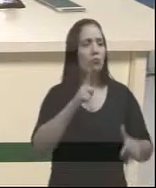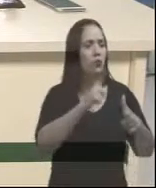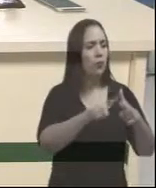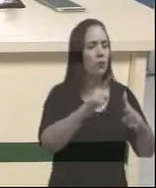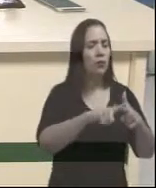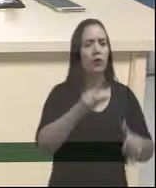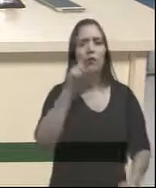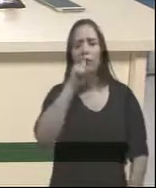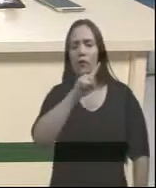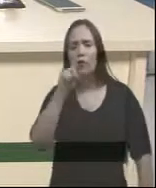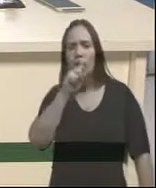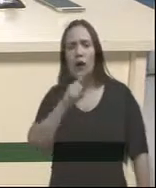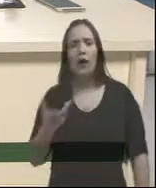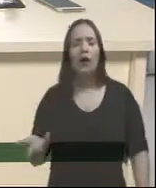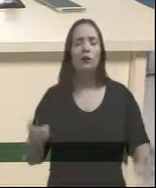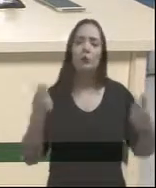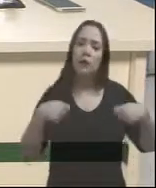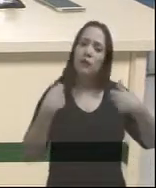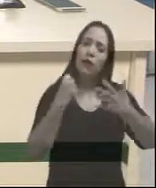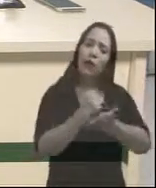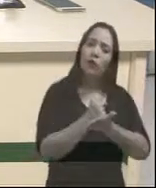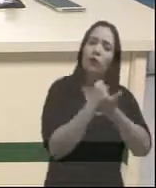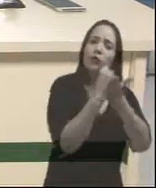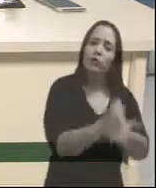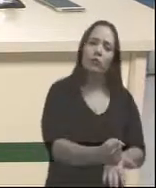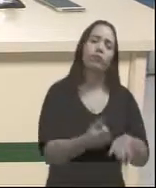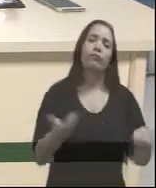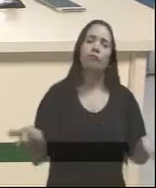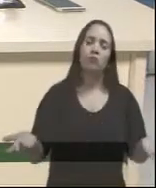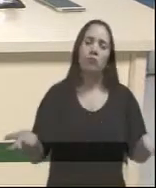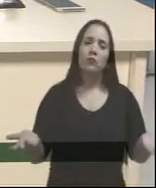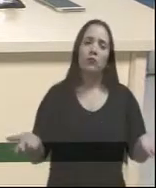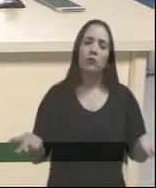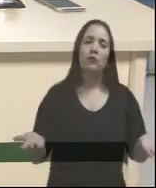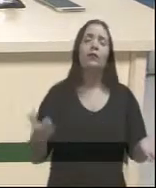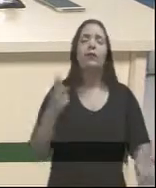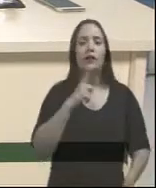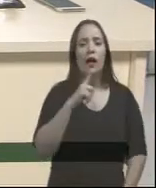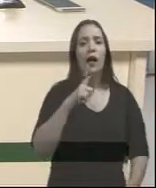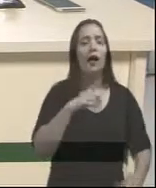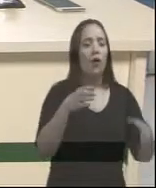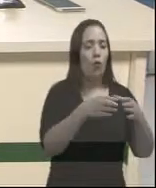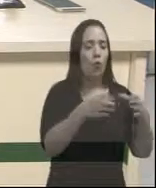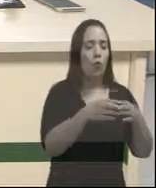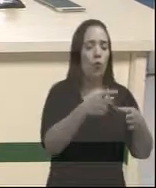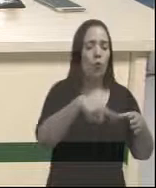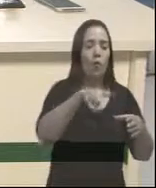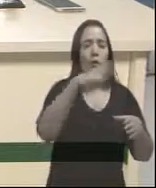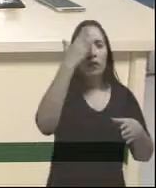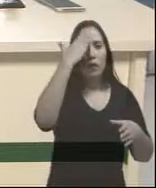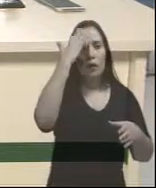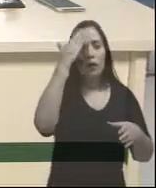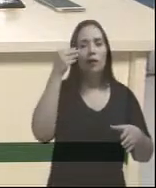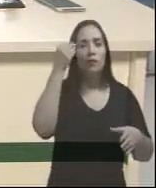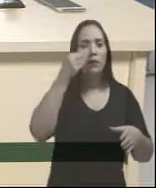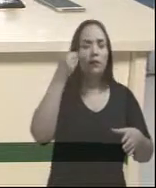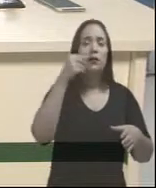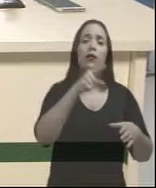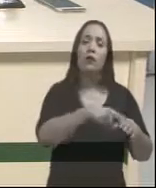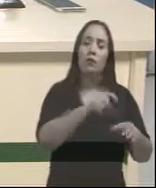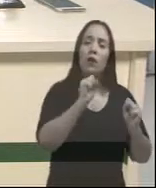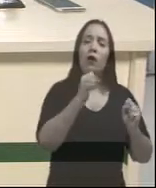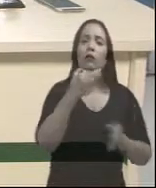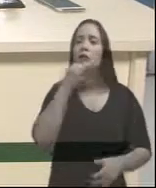tem erro. Então são pessoas. Ajudem, né? Ajudem, são pessoas que entendem. Tá? Então pode chegar para o